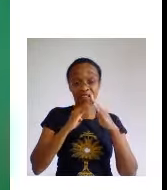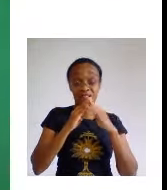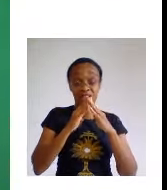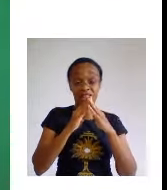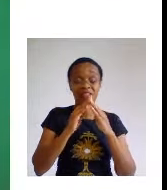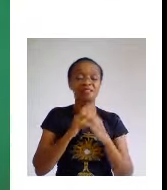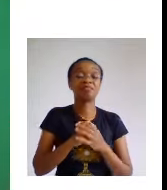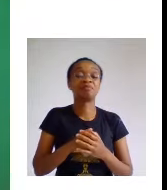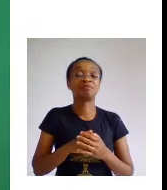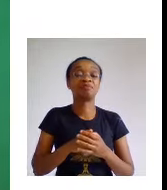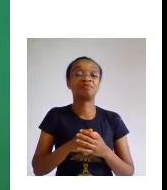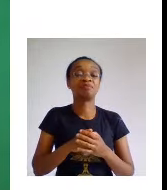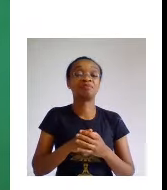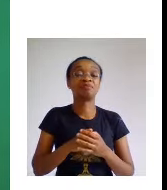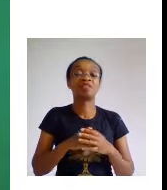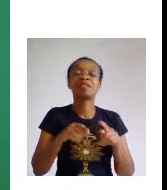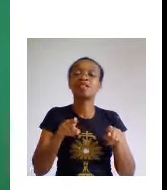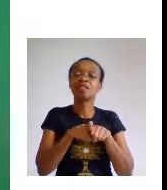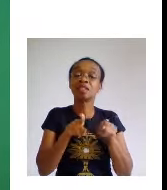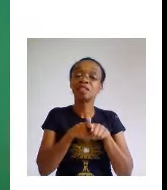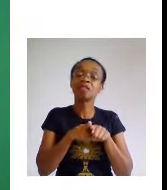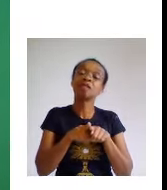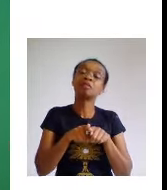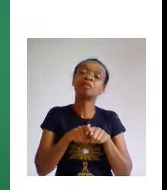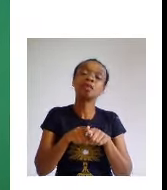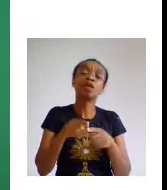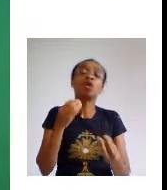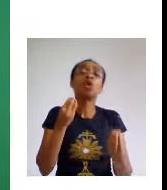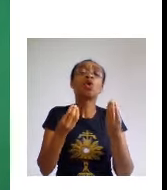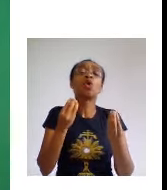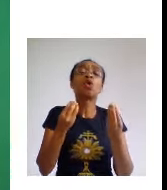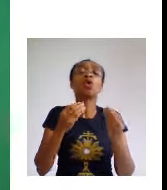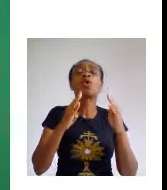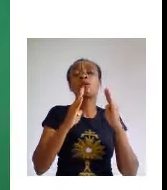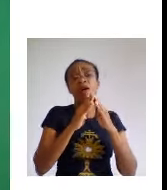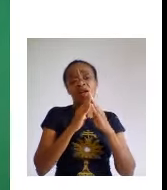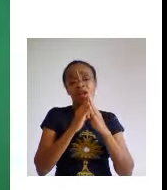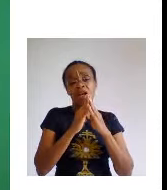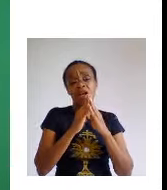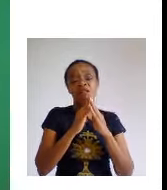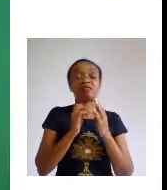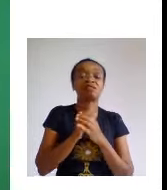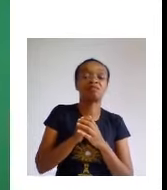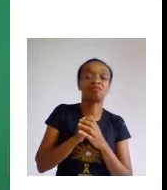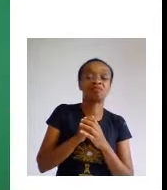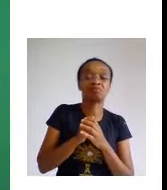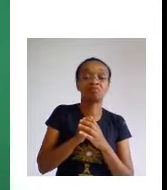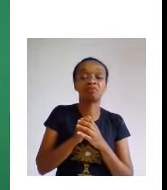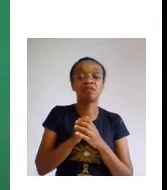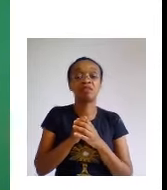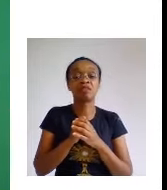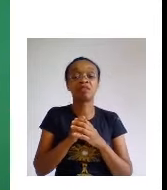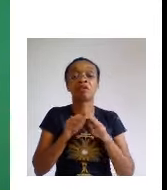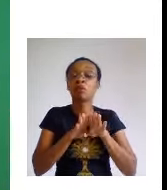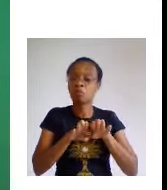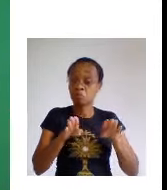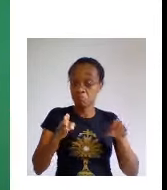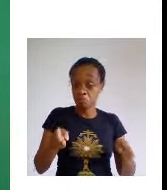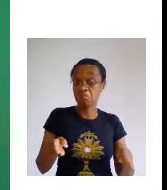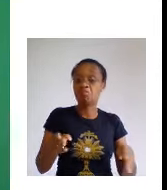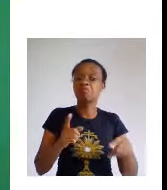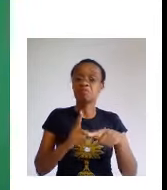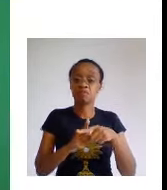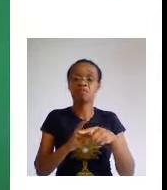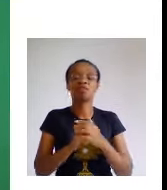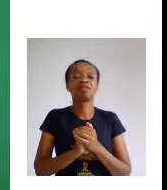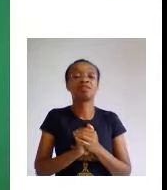de mim tem uma parede verde com um quadro da Santa Ceia e também tem uma mesa, né? E em cima